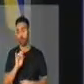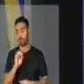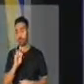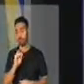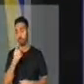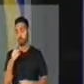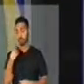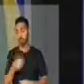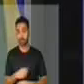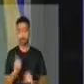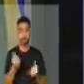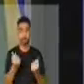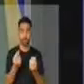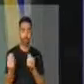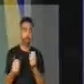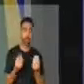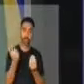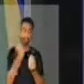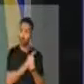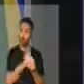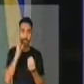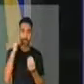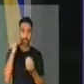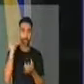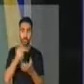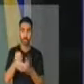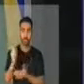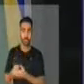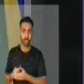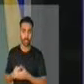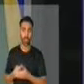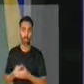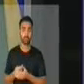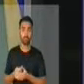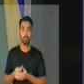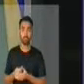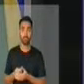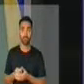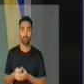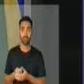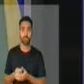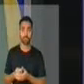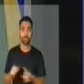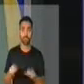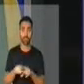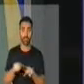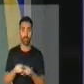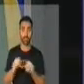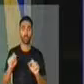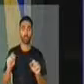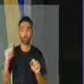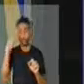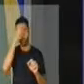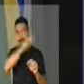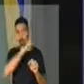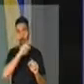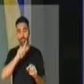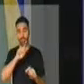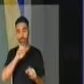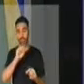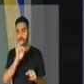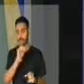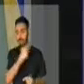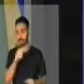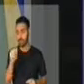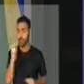atrás de recursos para, de alguma maneira, suprir essa brecha. E também, com a dificuldade de gestão, a gente não